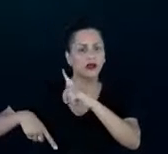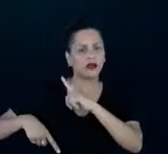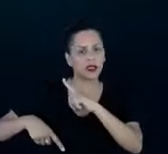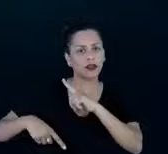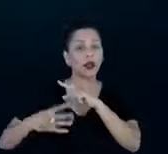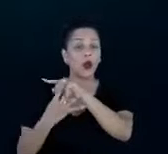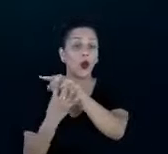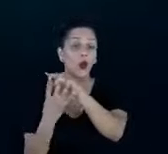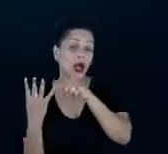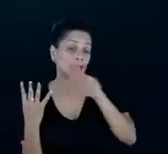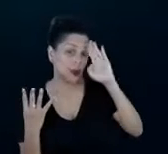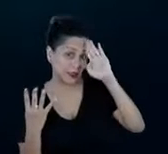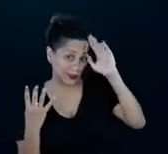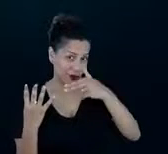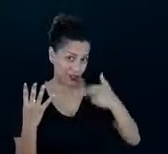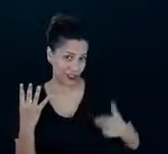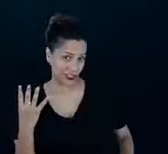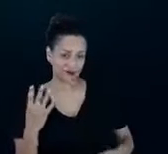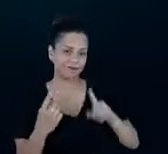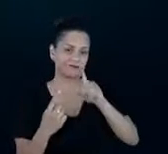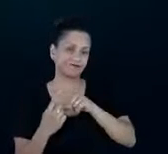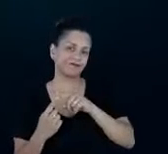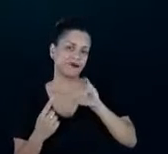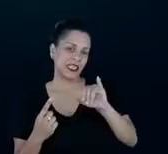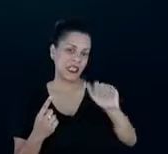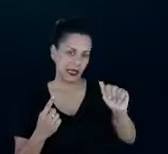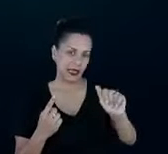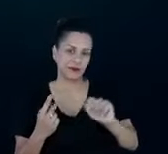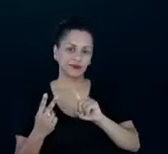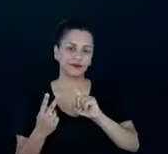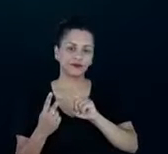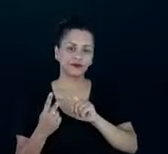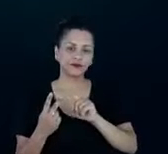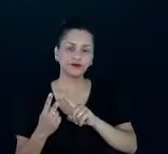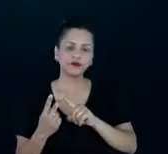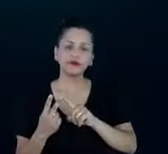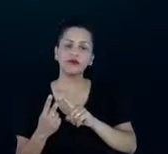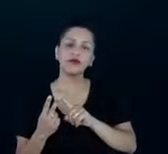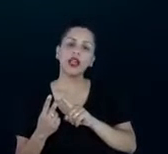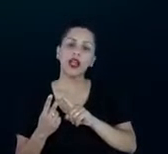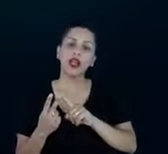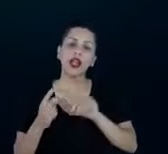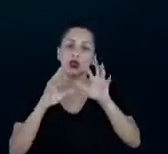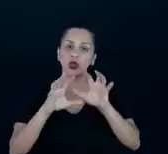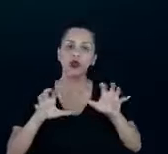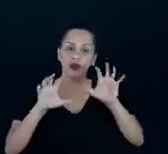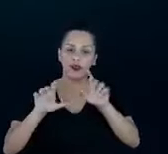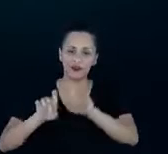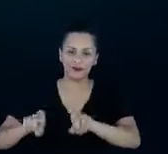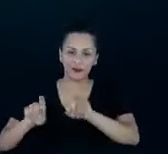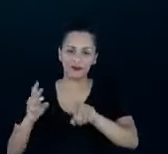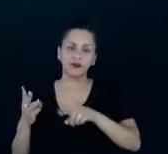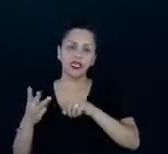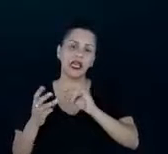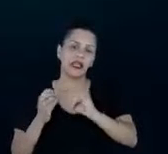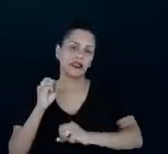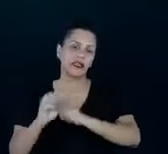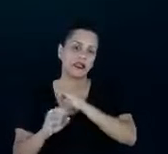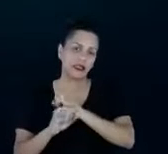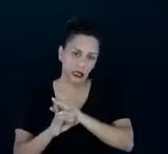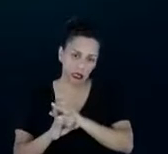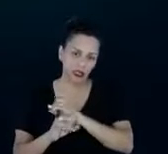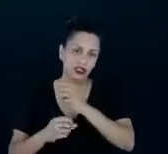essa transformação são a inteligência artificial Cloud computing computação em nuvem internet das coisas e Big Data